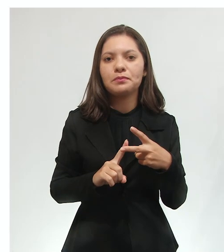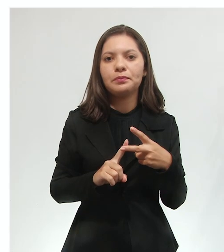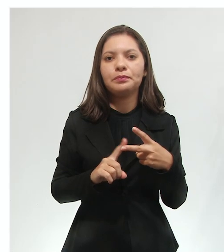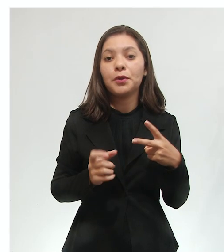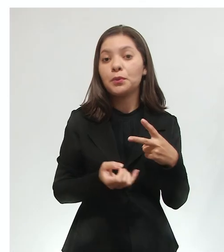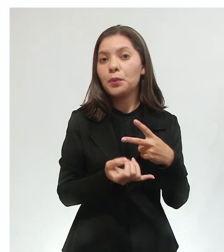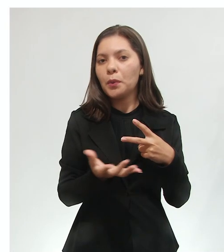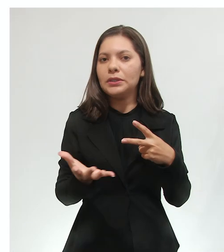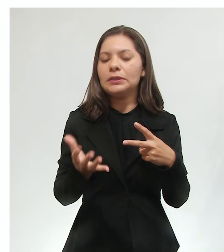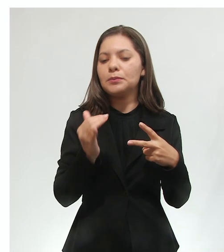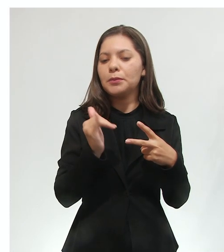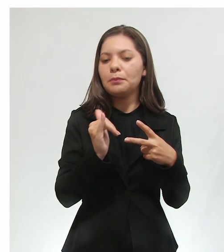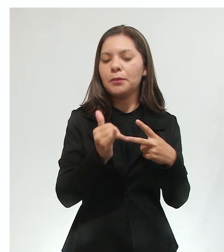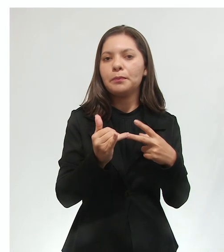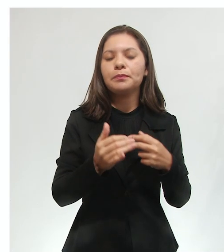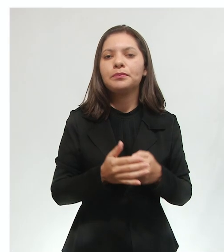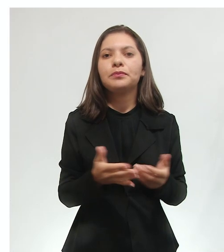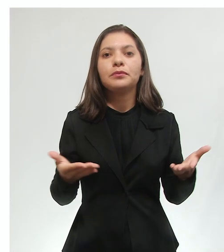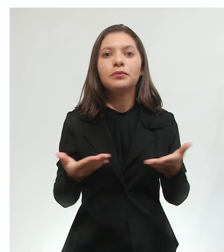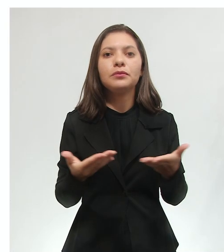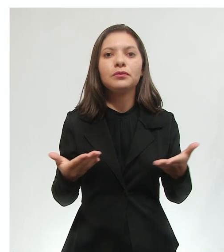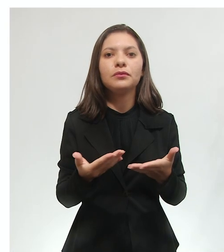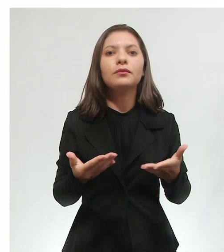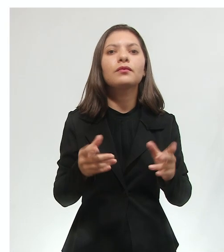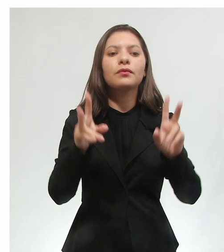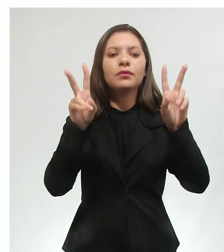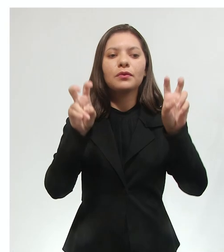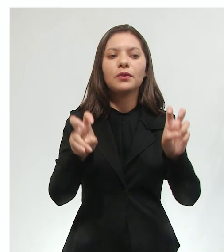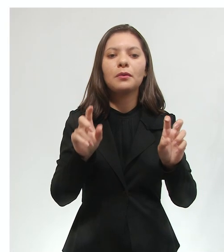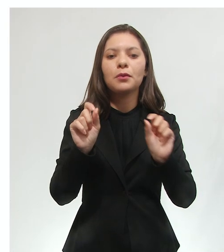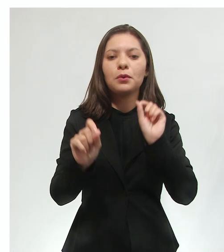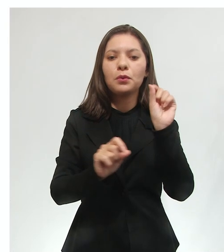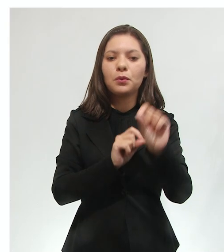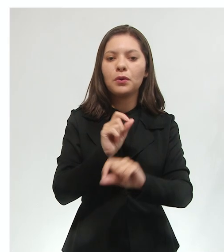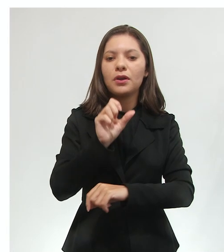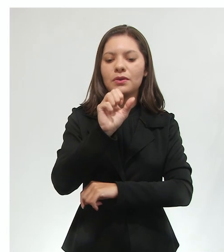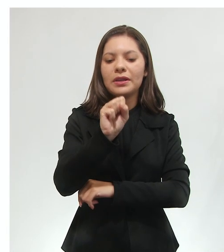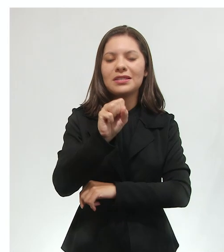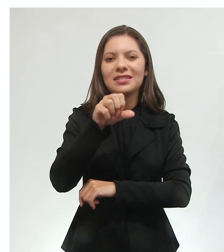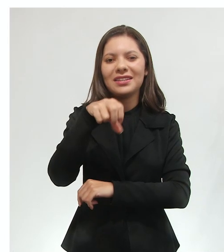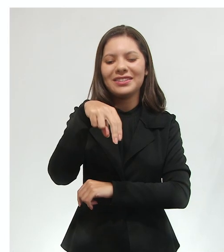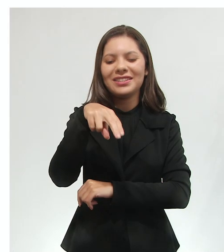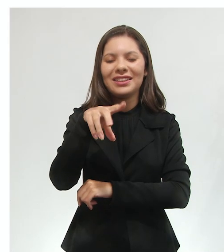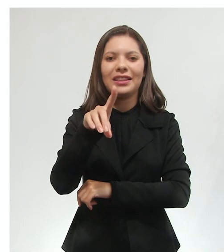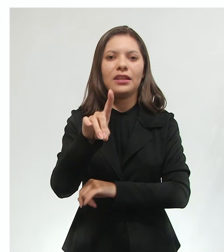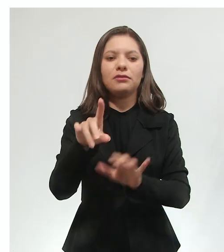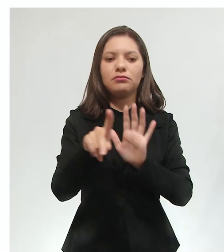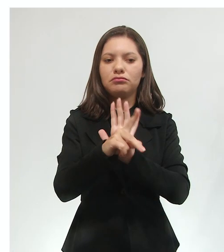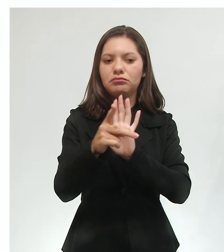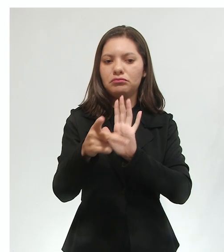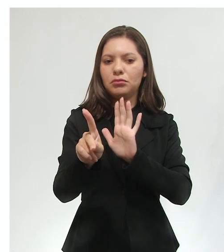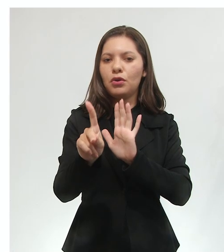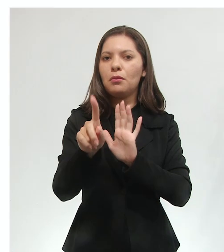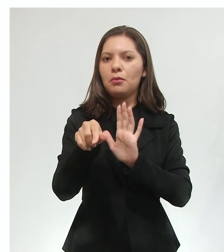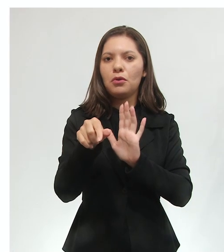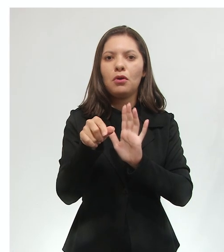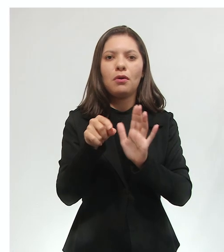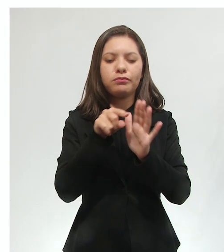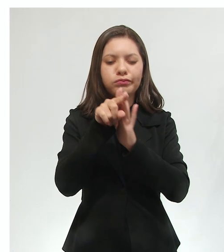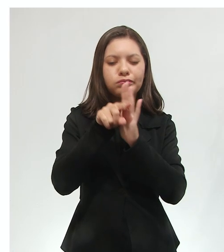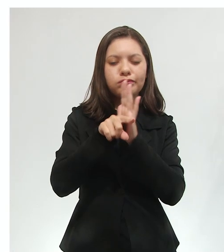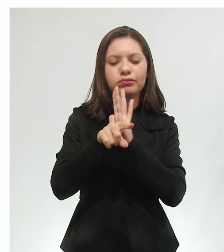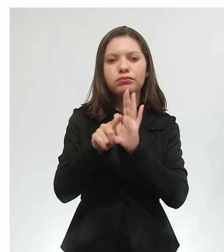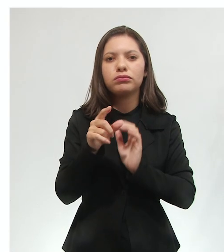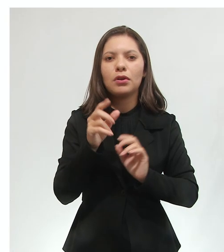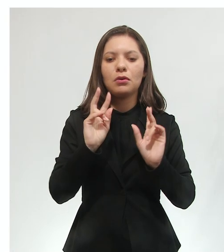entrar no maior legado indo-arábico que nós temos, que é o sistema de numeração decimal. Ele é uma convenção humana,